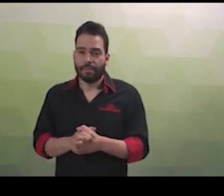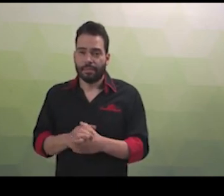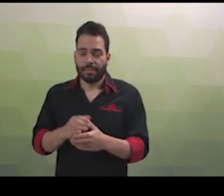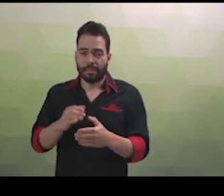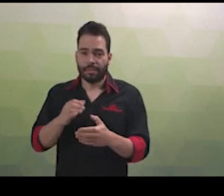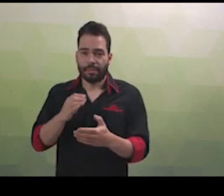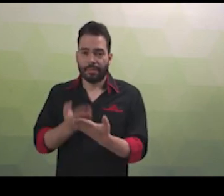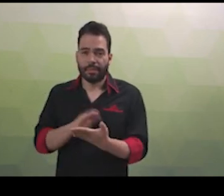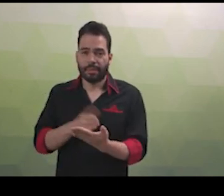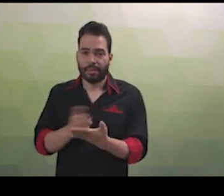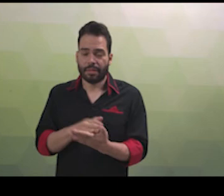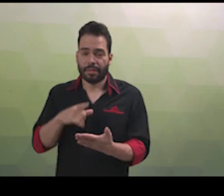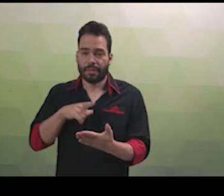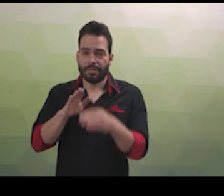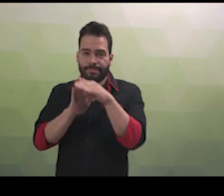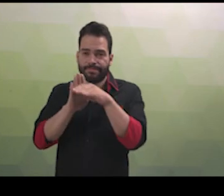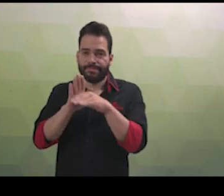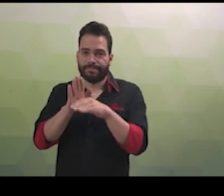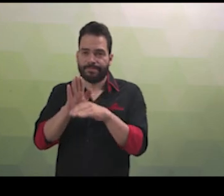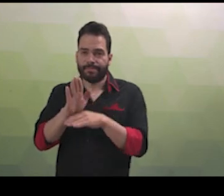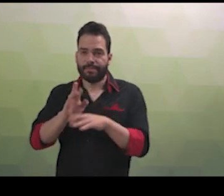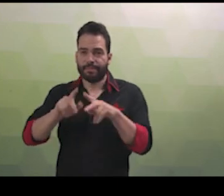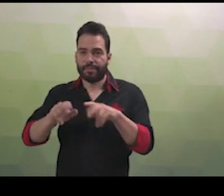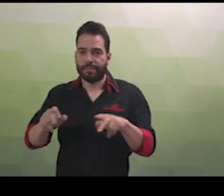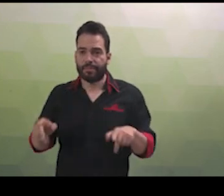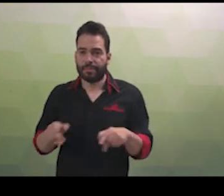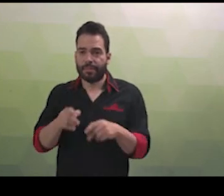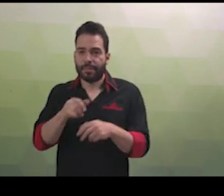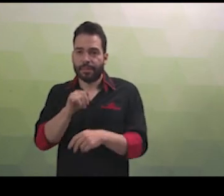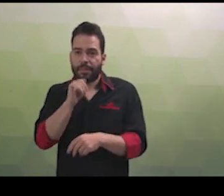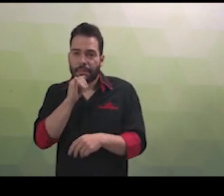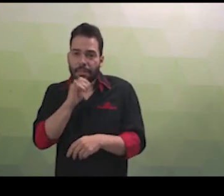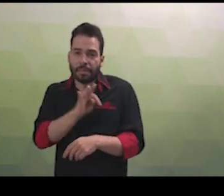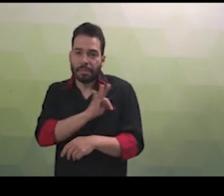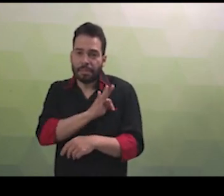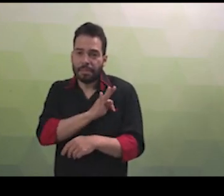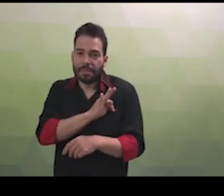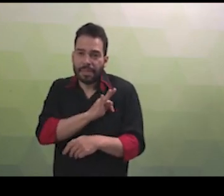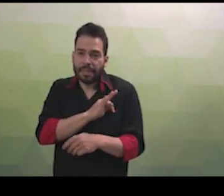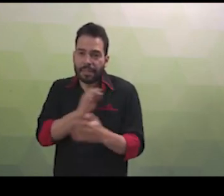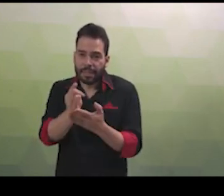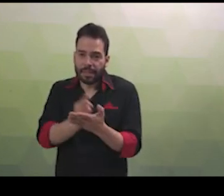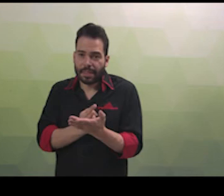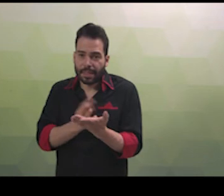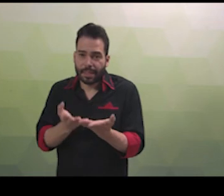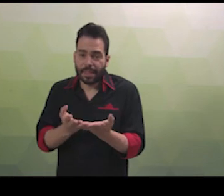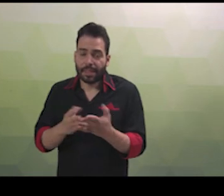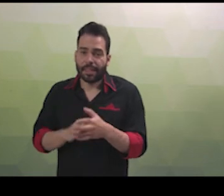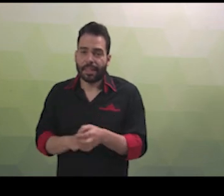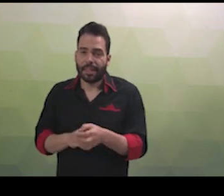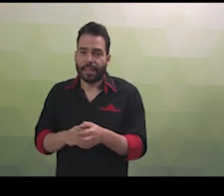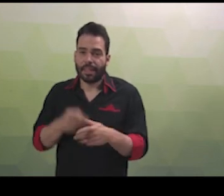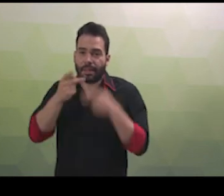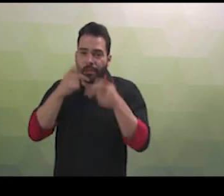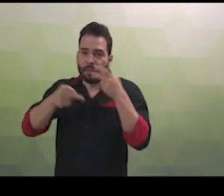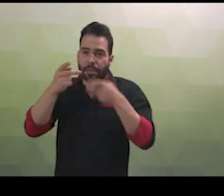interpretação apresenta níveis de complexidade diversos, como em casos de textos técnicos, falas muito rápidas e falta